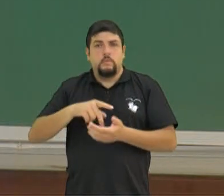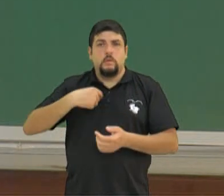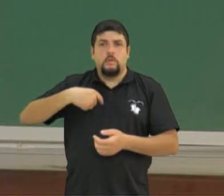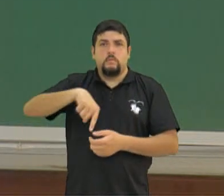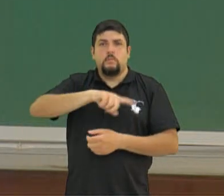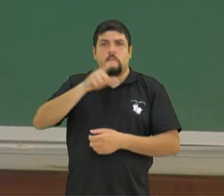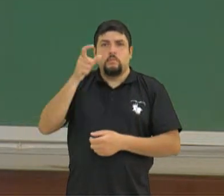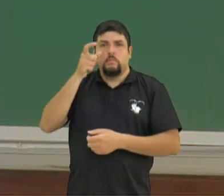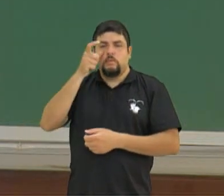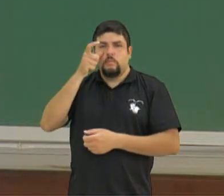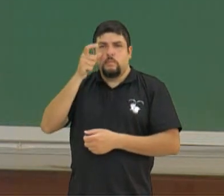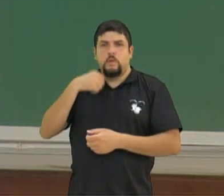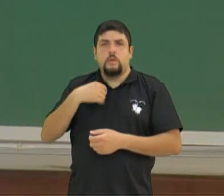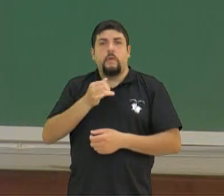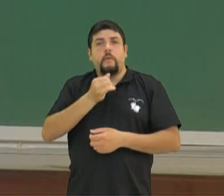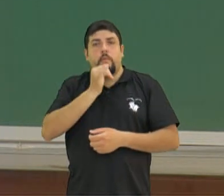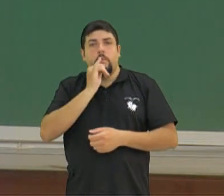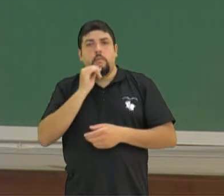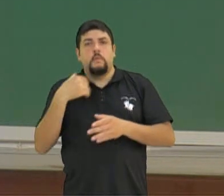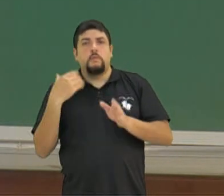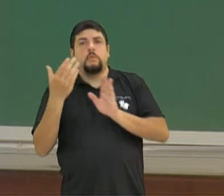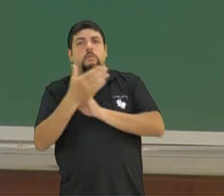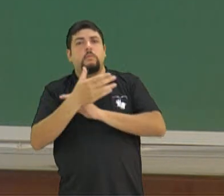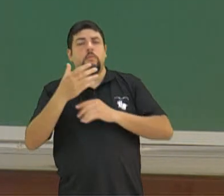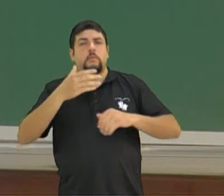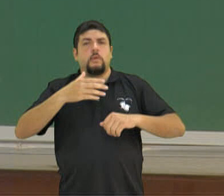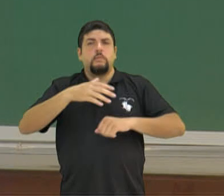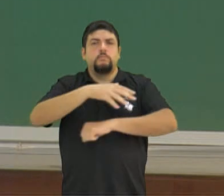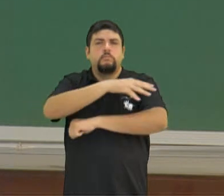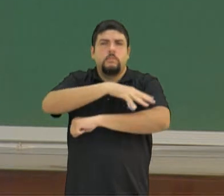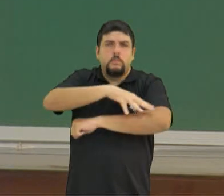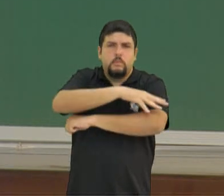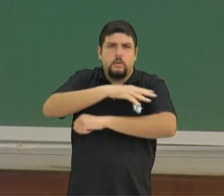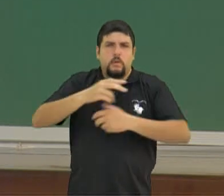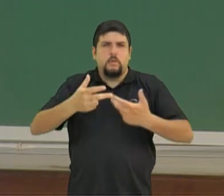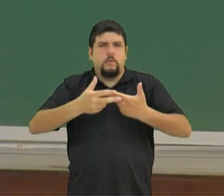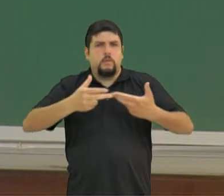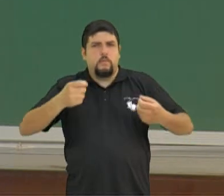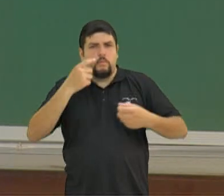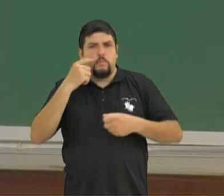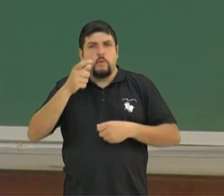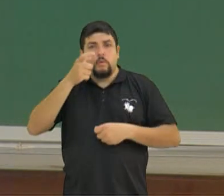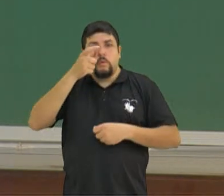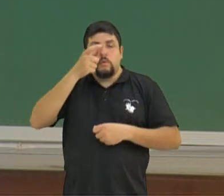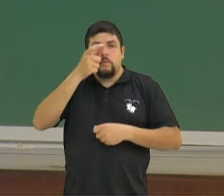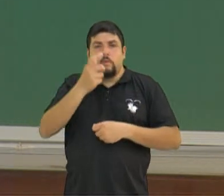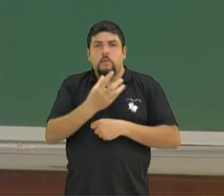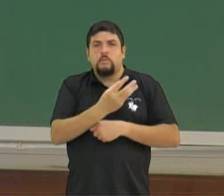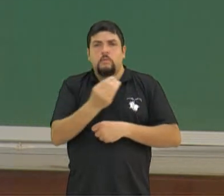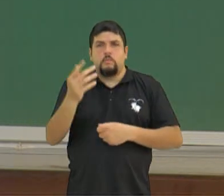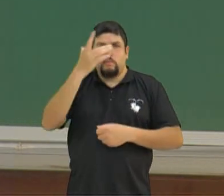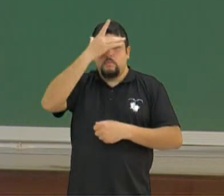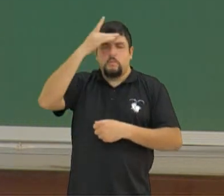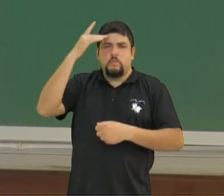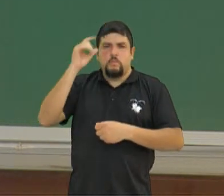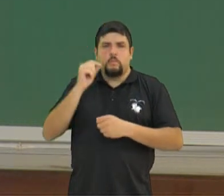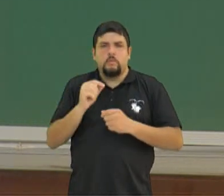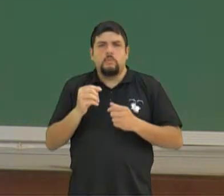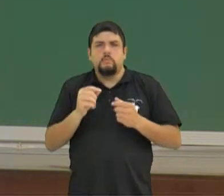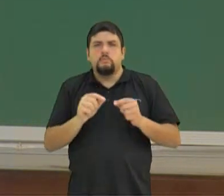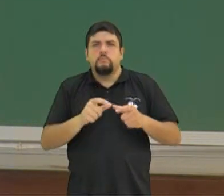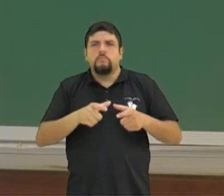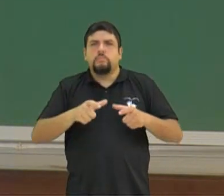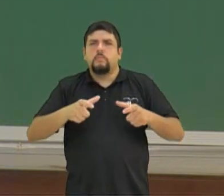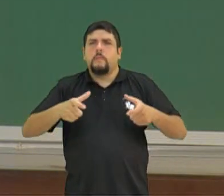né? A gente, quando sai, vai a parques, a gente vê muitas pessoas, um número grande de pessoas que vem aumentando, que